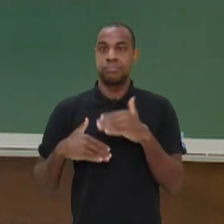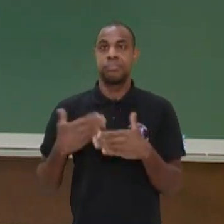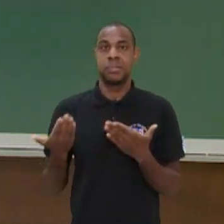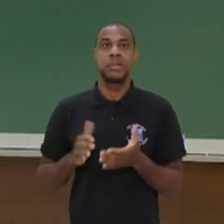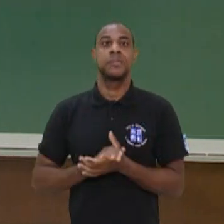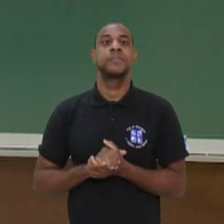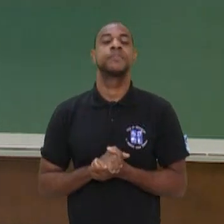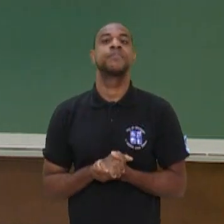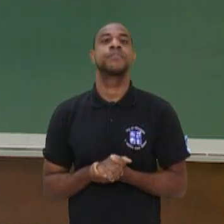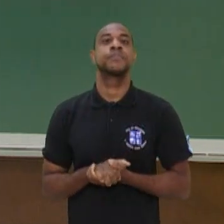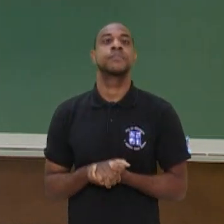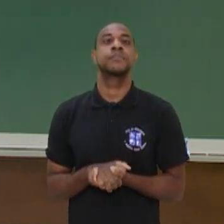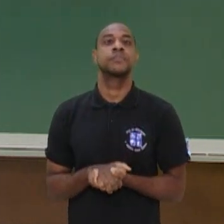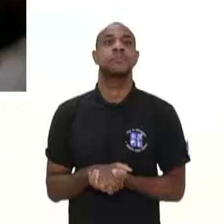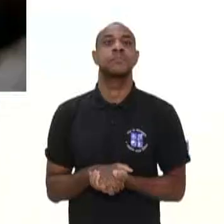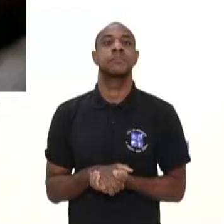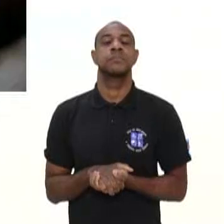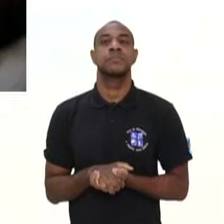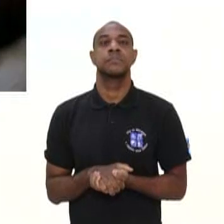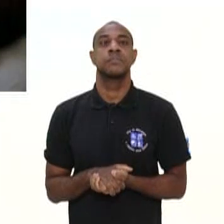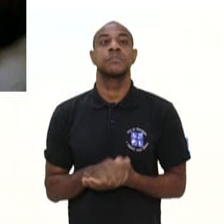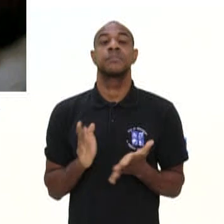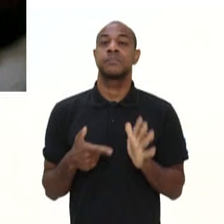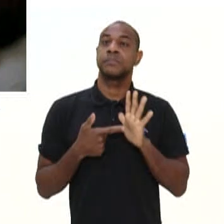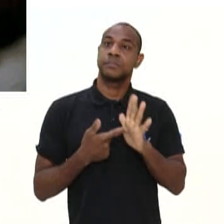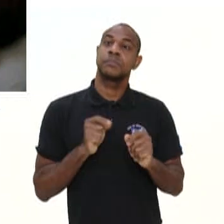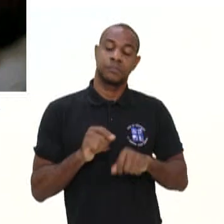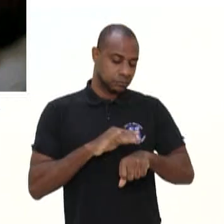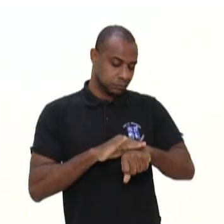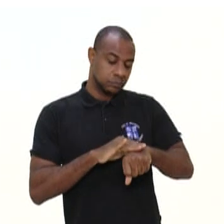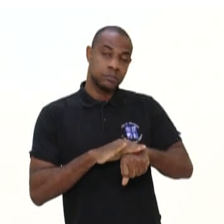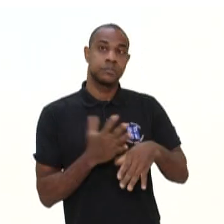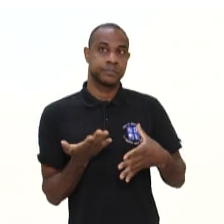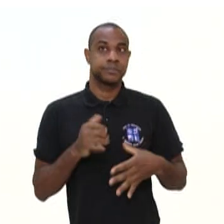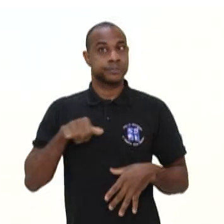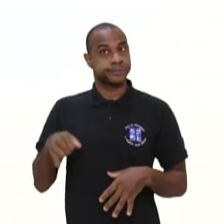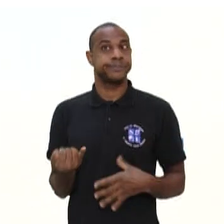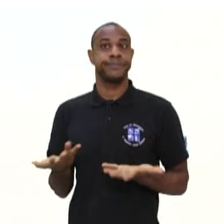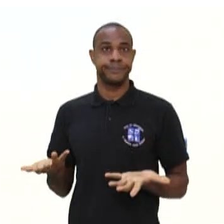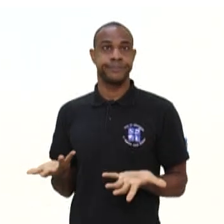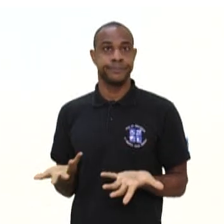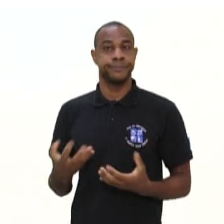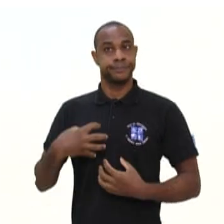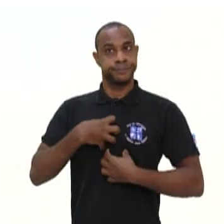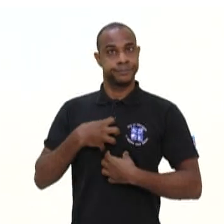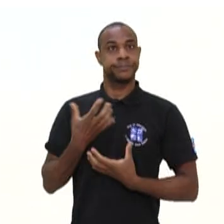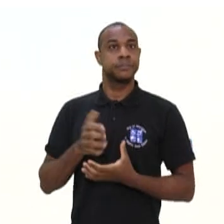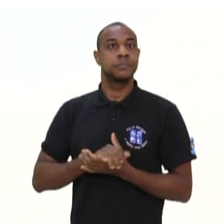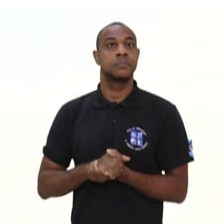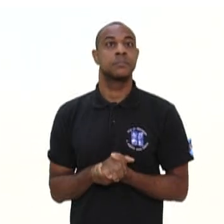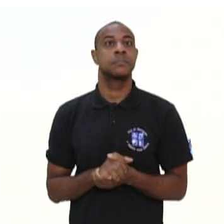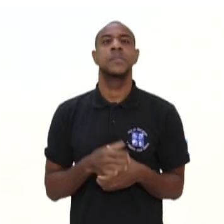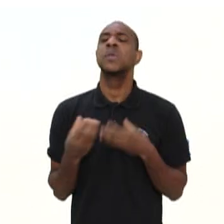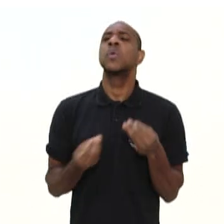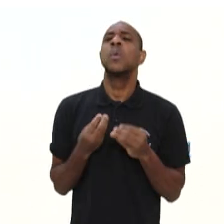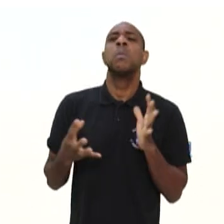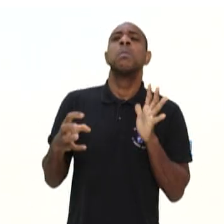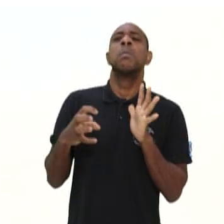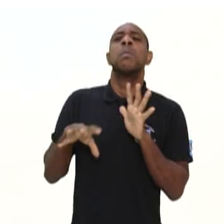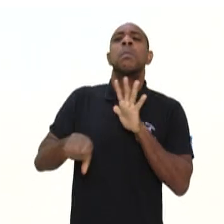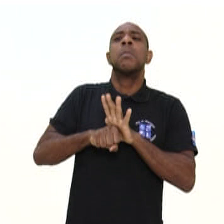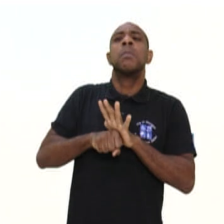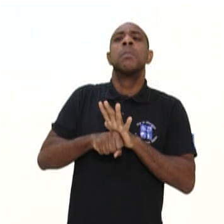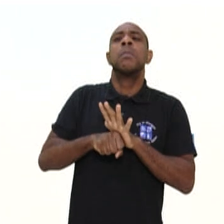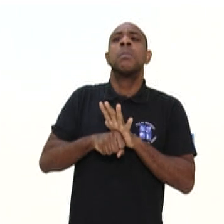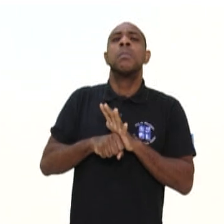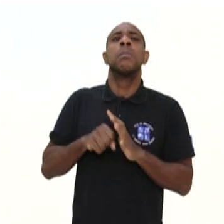AIDS já seria esse quadro já com as doenças oportunistas instaladas. Como pega e como não pega a AIDS,